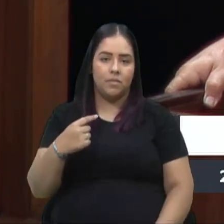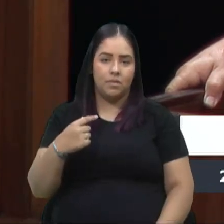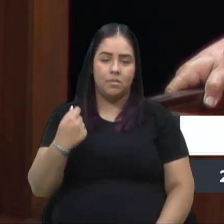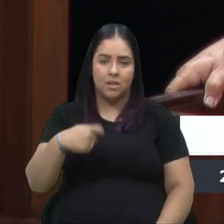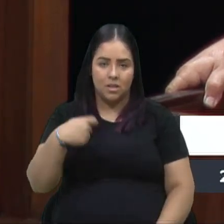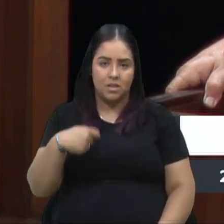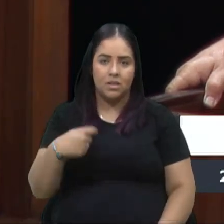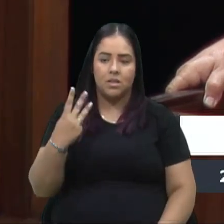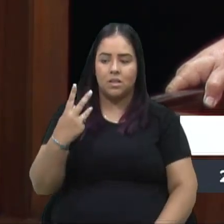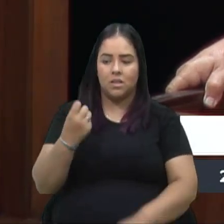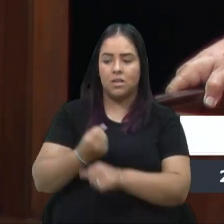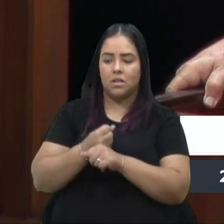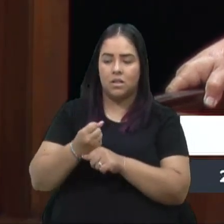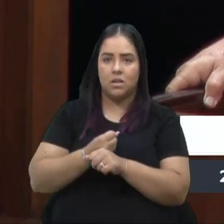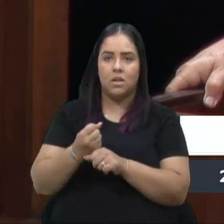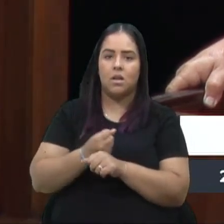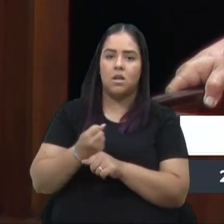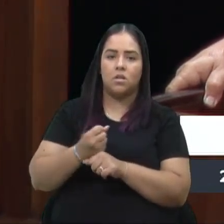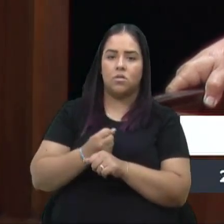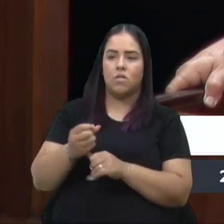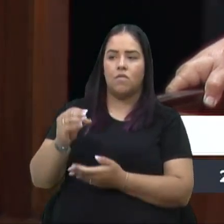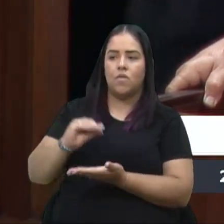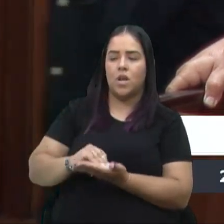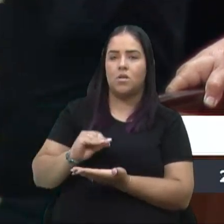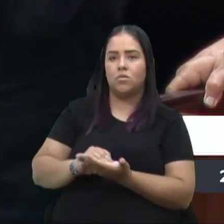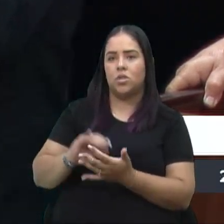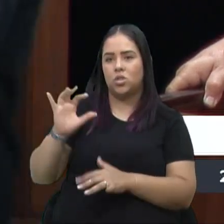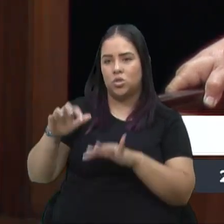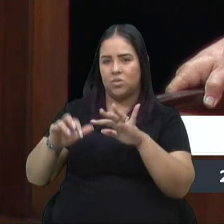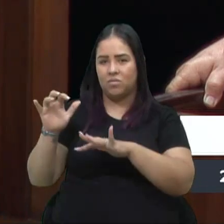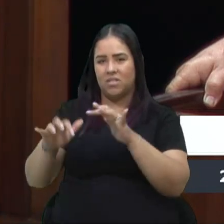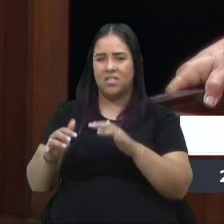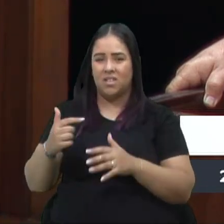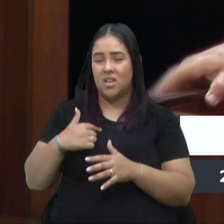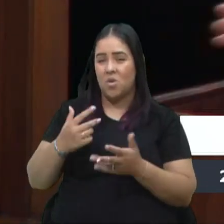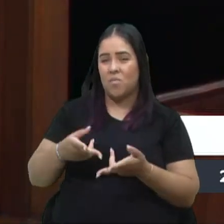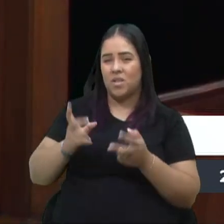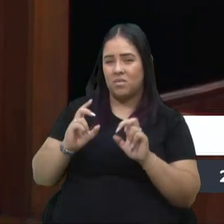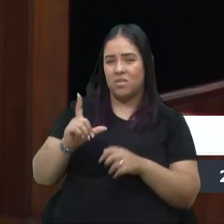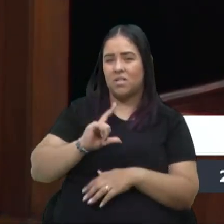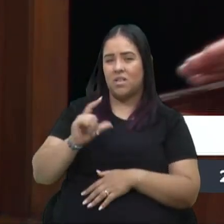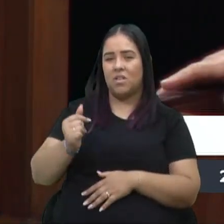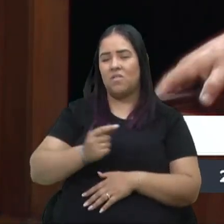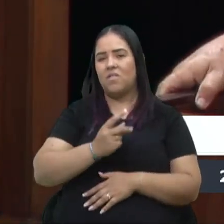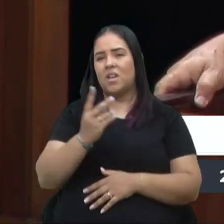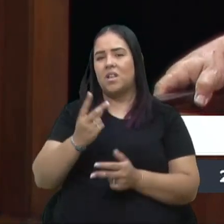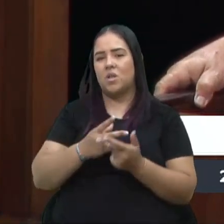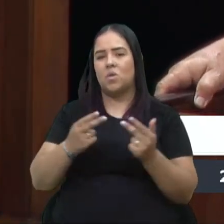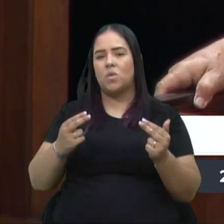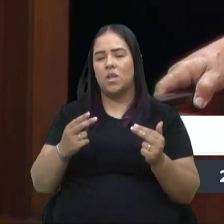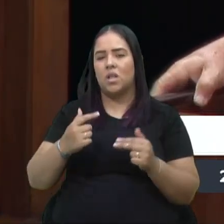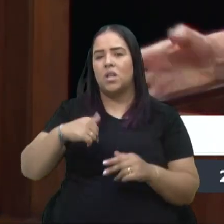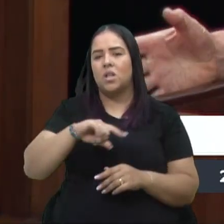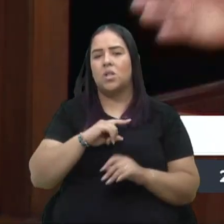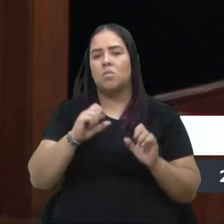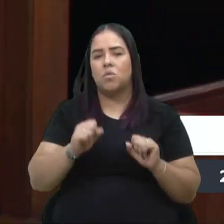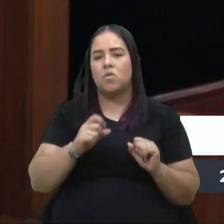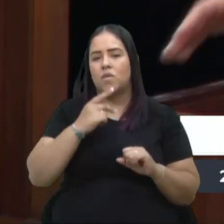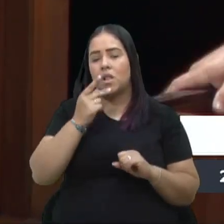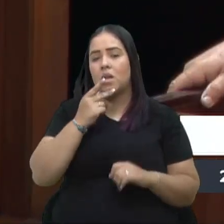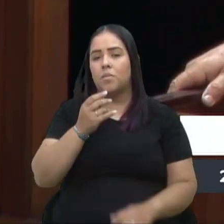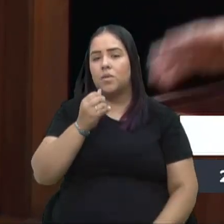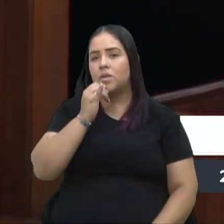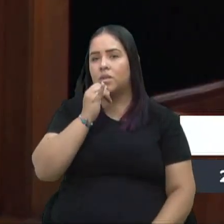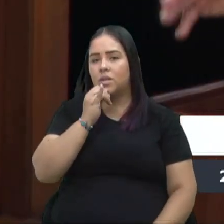três anos de estiagem a fio mas eu vejo o Sandro assim tem várias situações que a gente poderia pontuar por